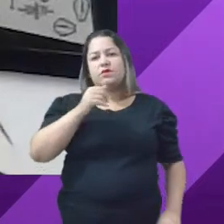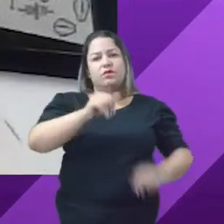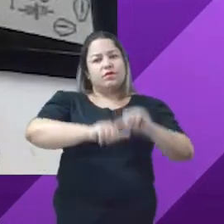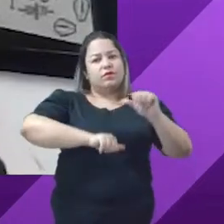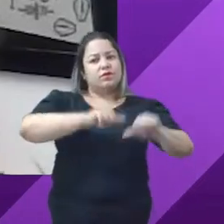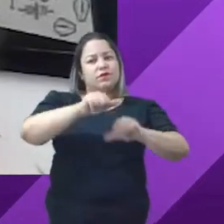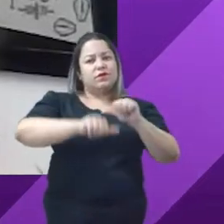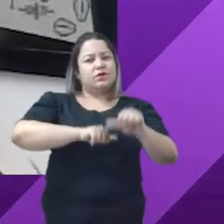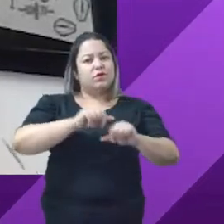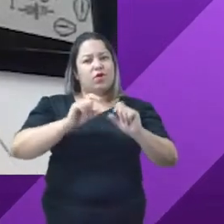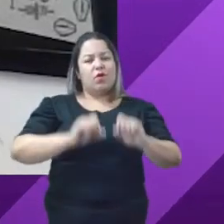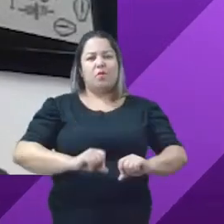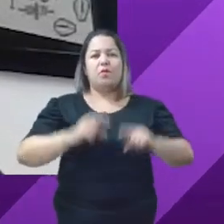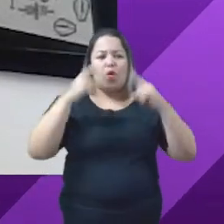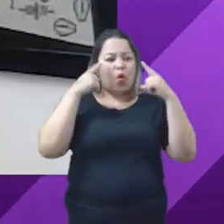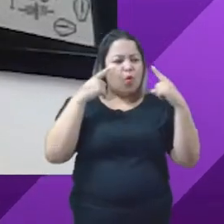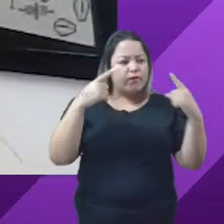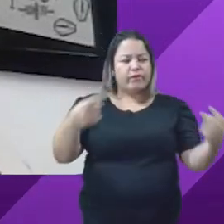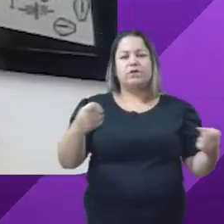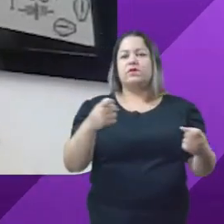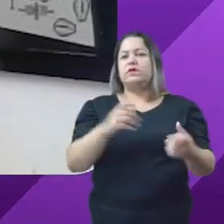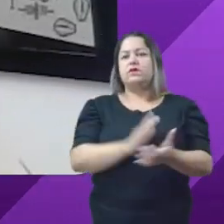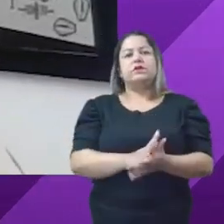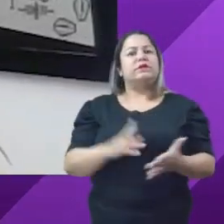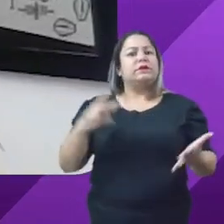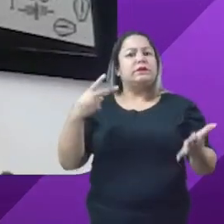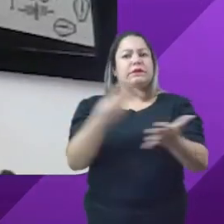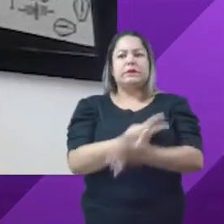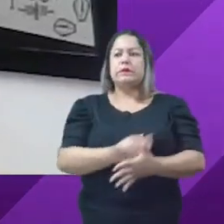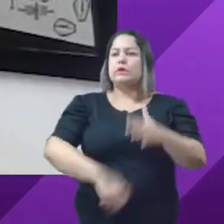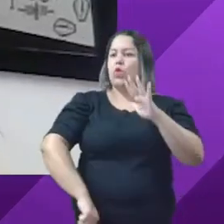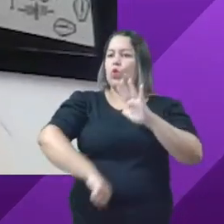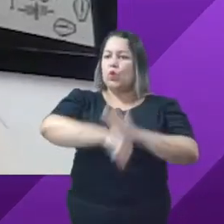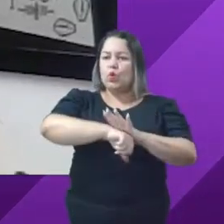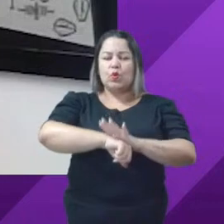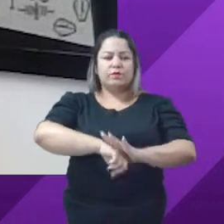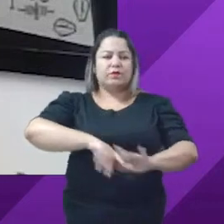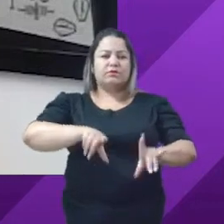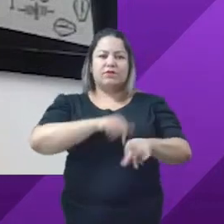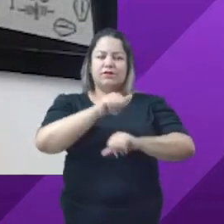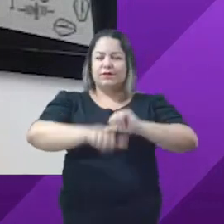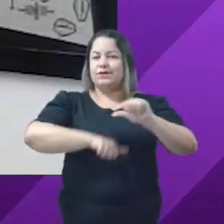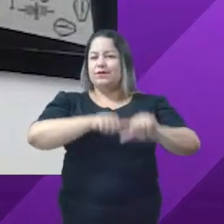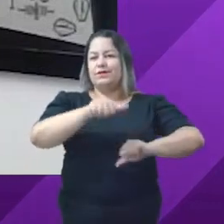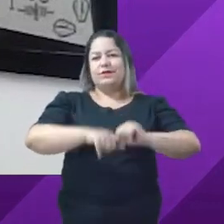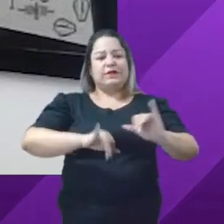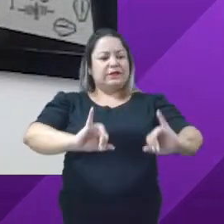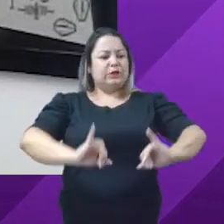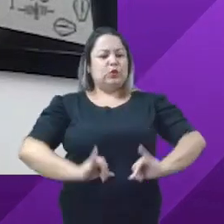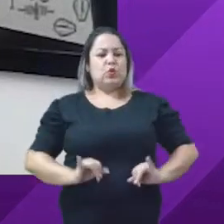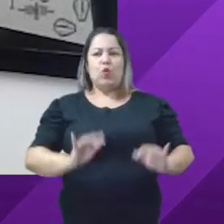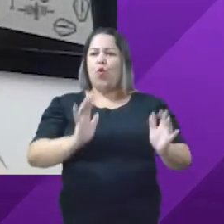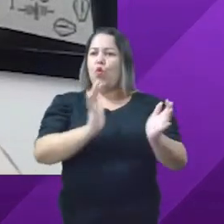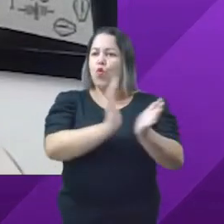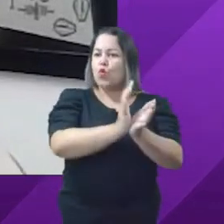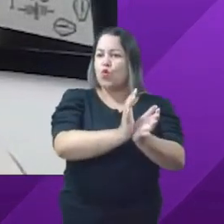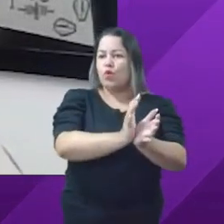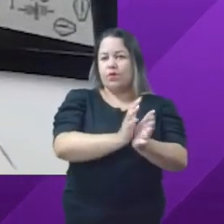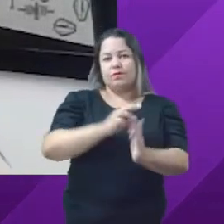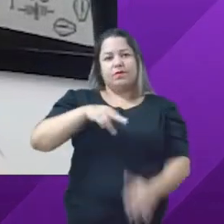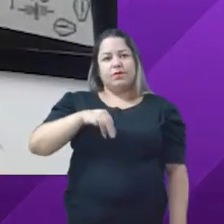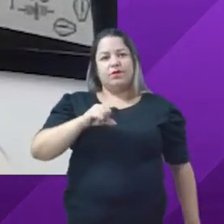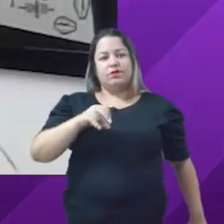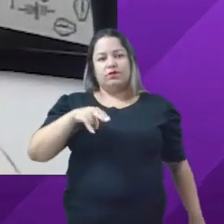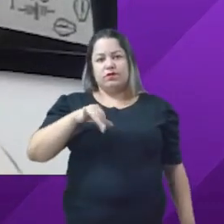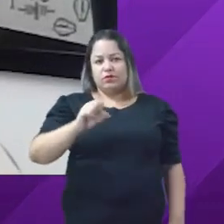tornem agressores, não cometam atentados, e que não se tornem Marte, né, em grupos misóginos. Que isso é muito